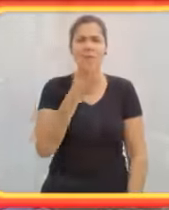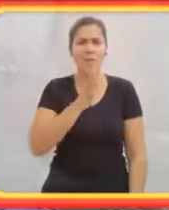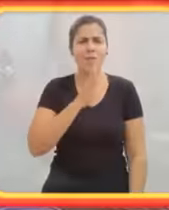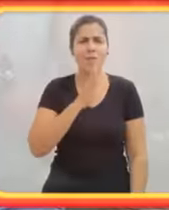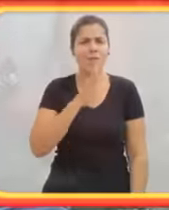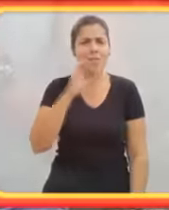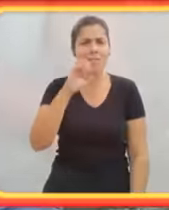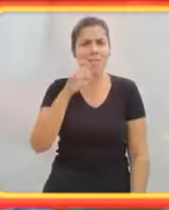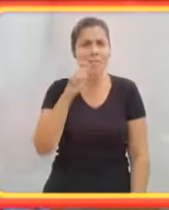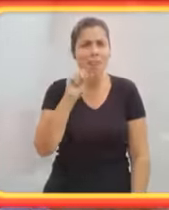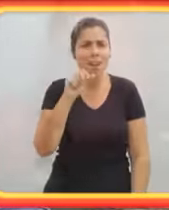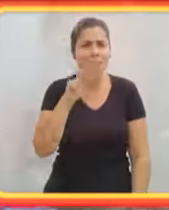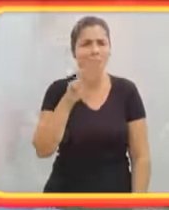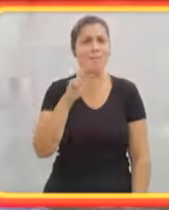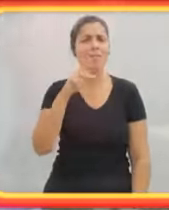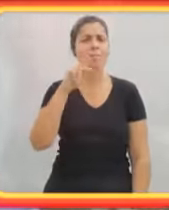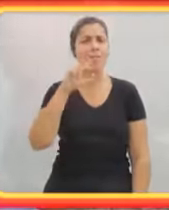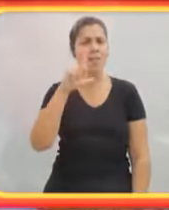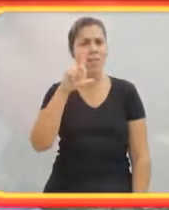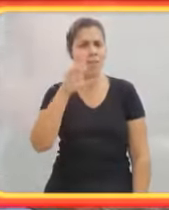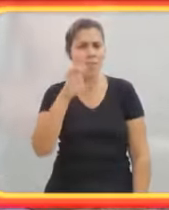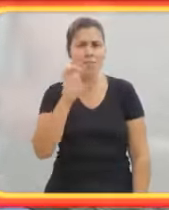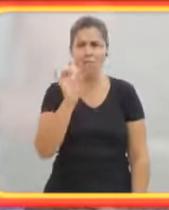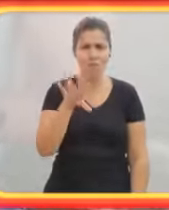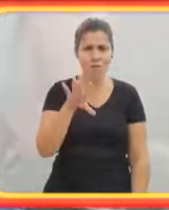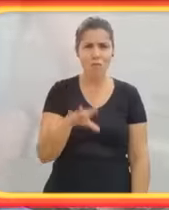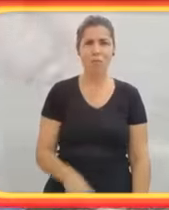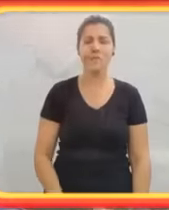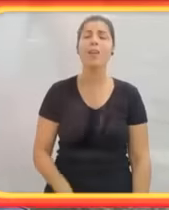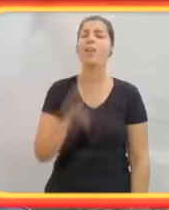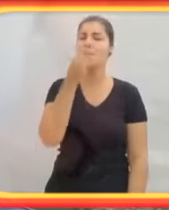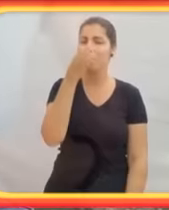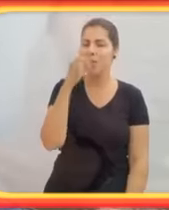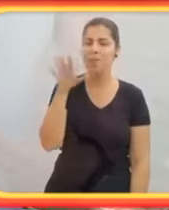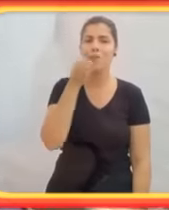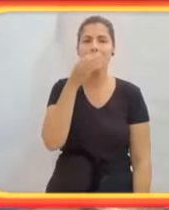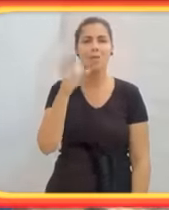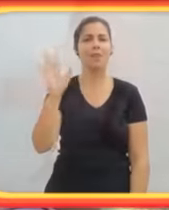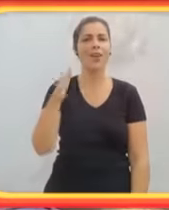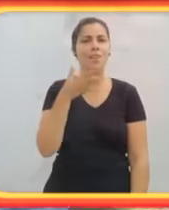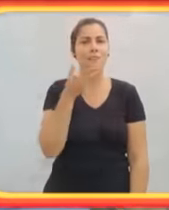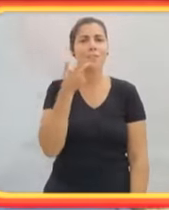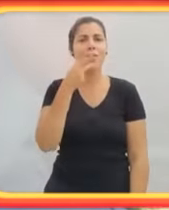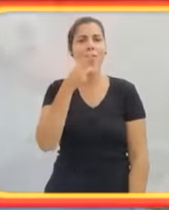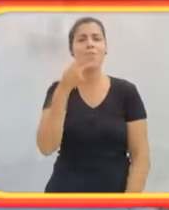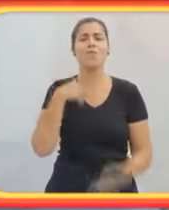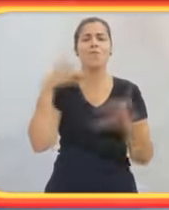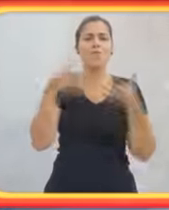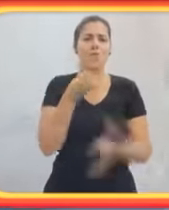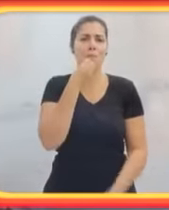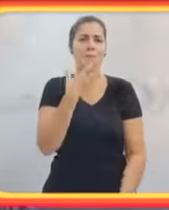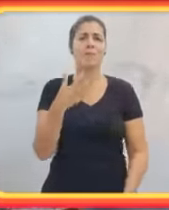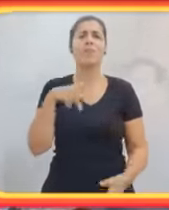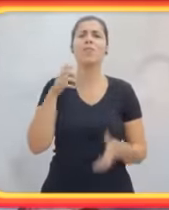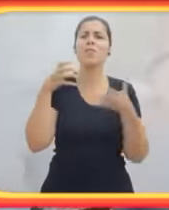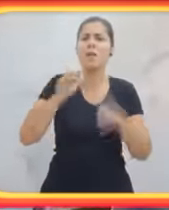eu o Chico, meu amigo. Mas eles jogam bem. Aí joga bem. Qual chega? O